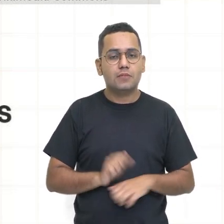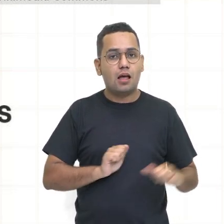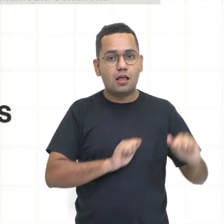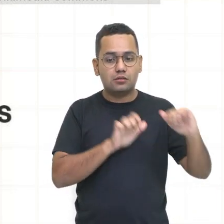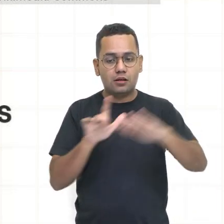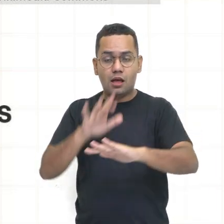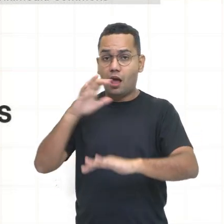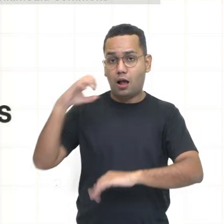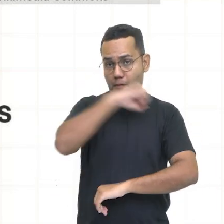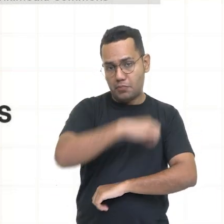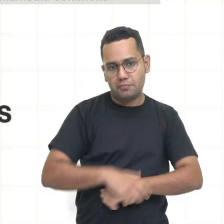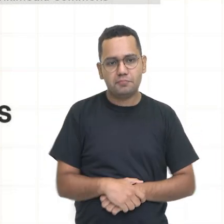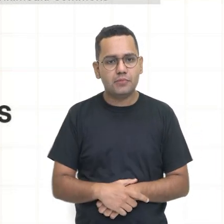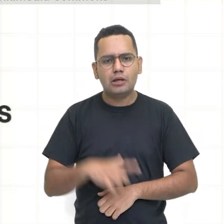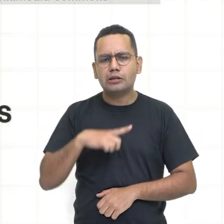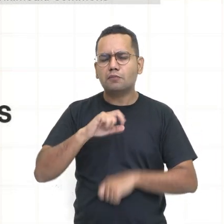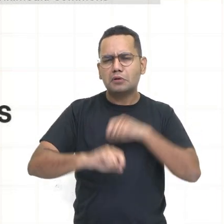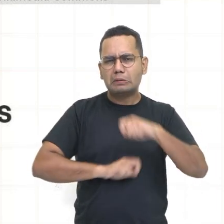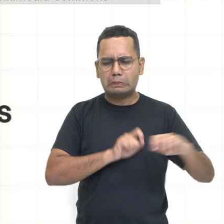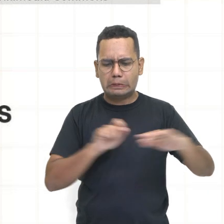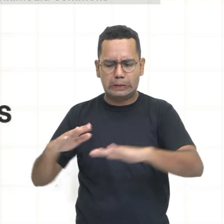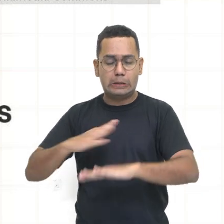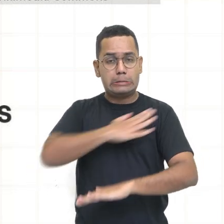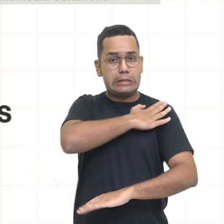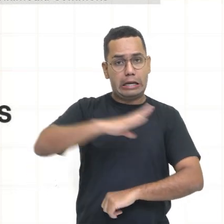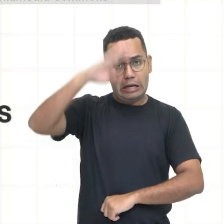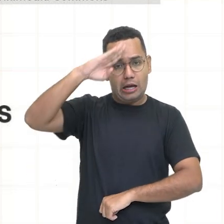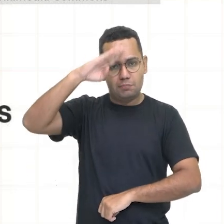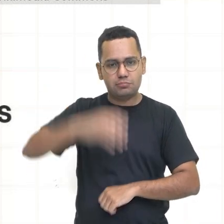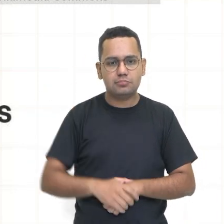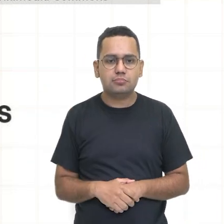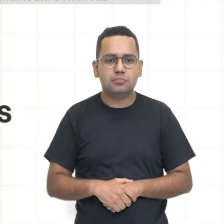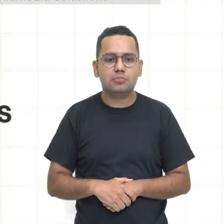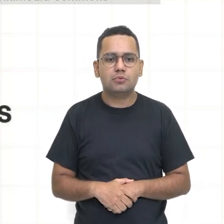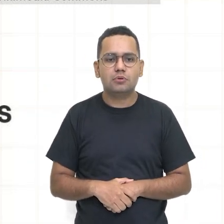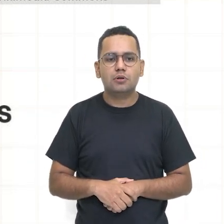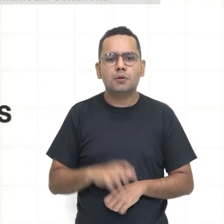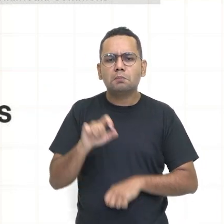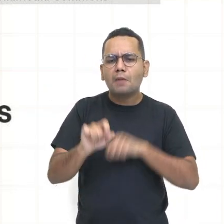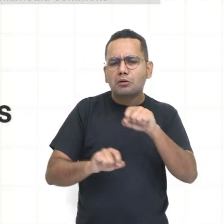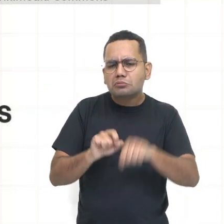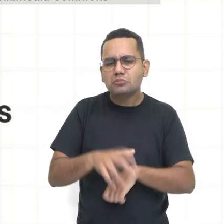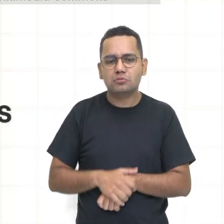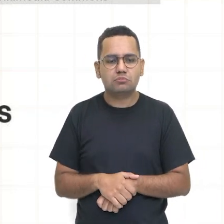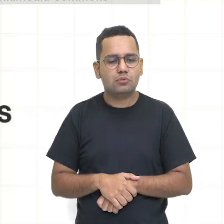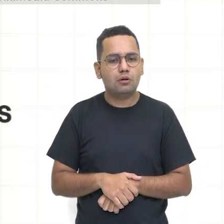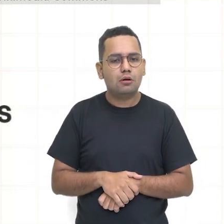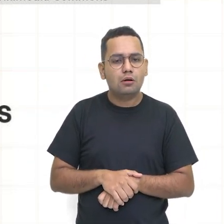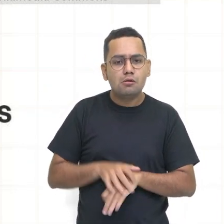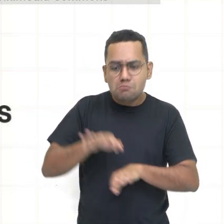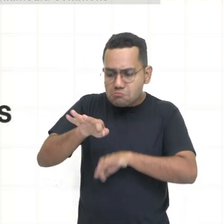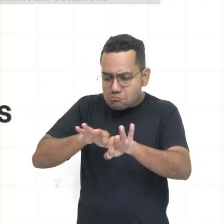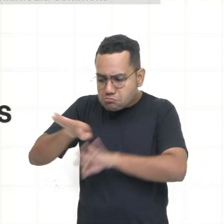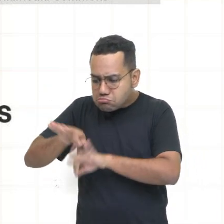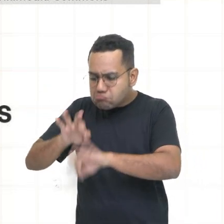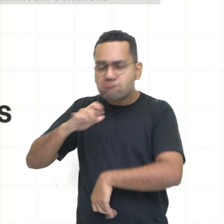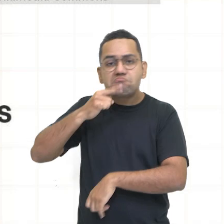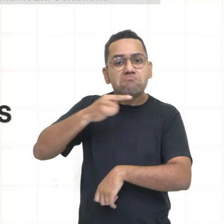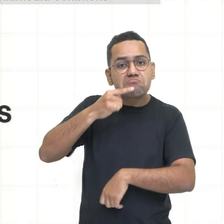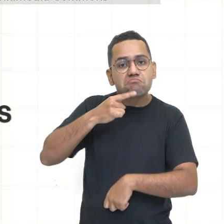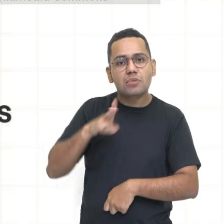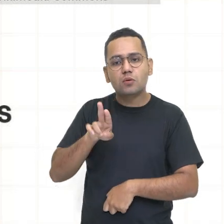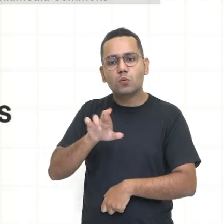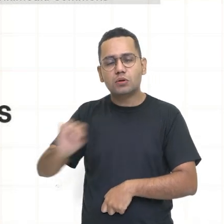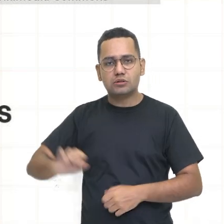surpresas, avanço rápido das tropas alemãs em virtude da desorganização inicial das forças